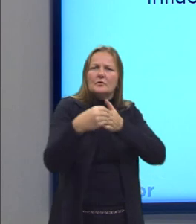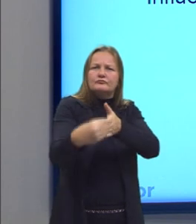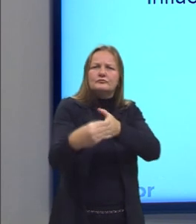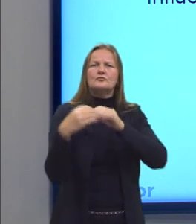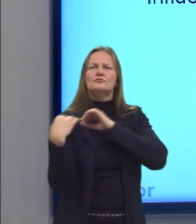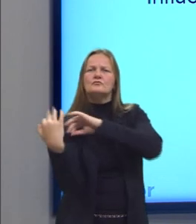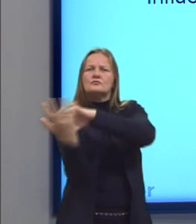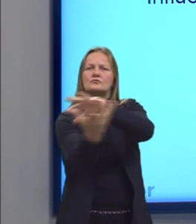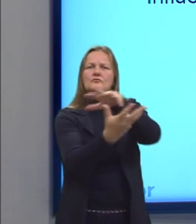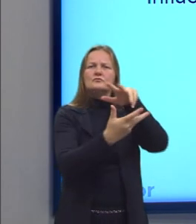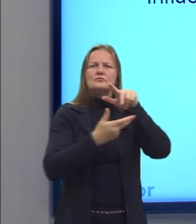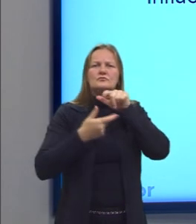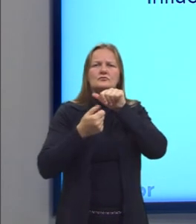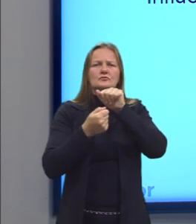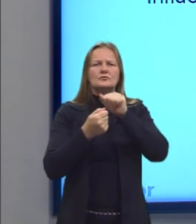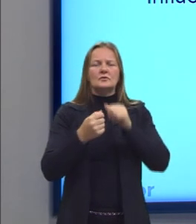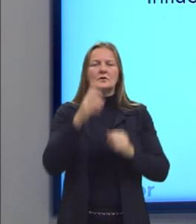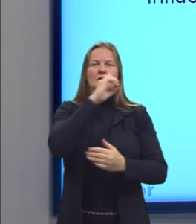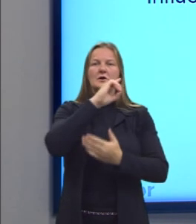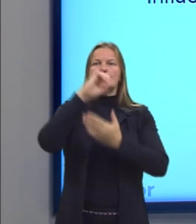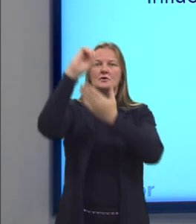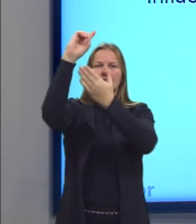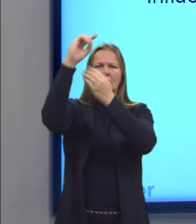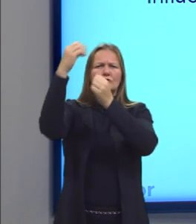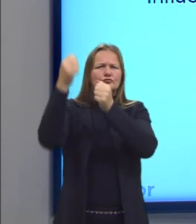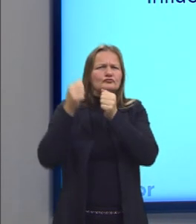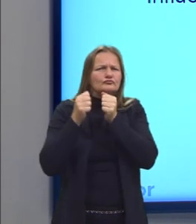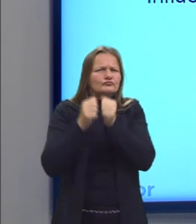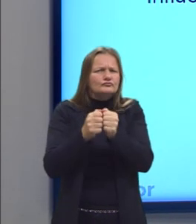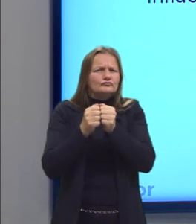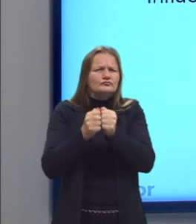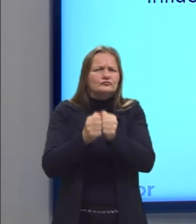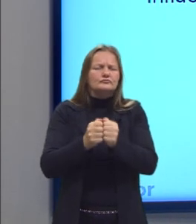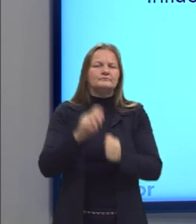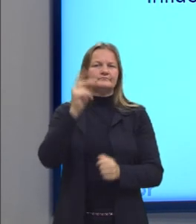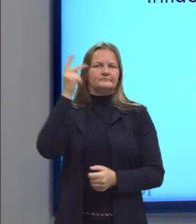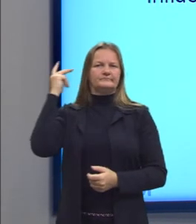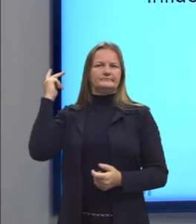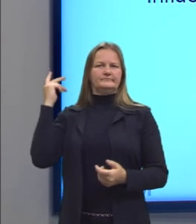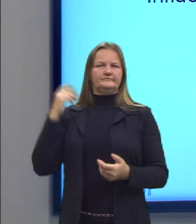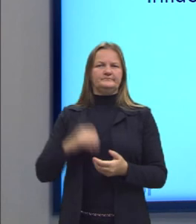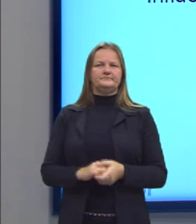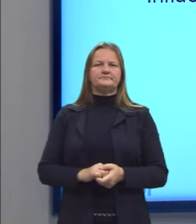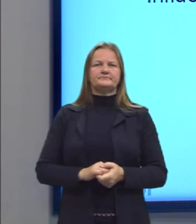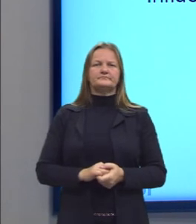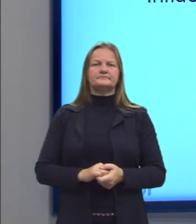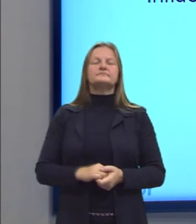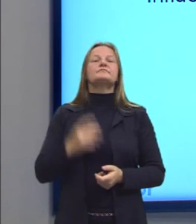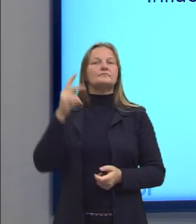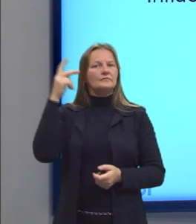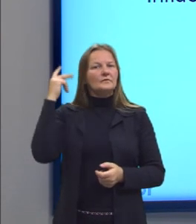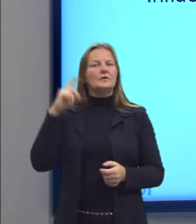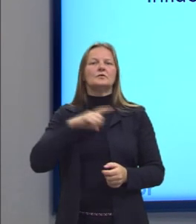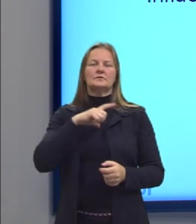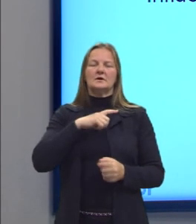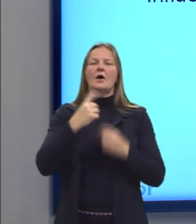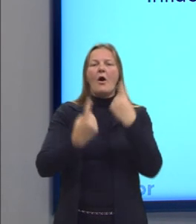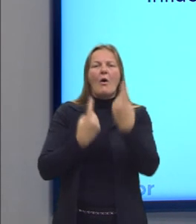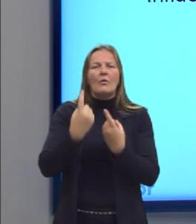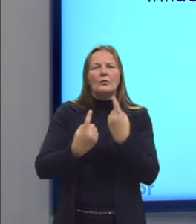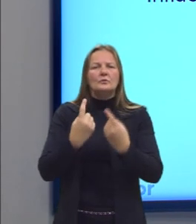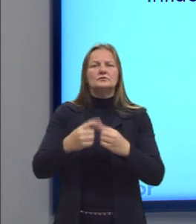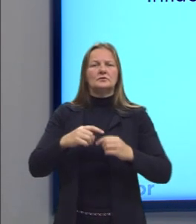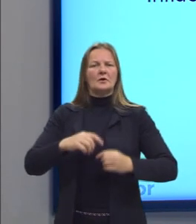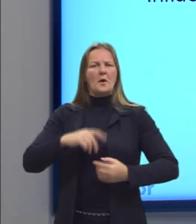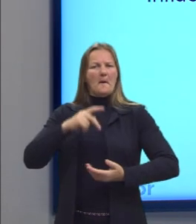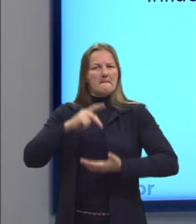todo o universo é como se fosse um Deus que eu entrasse universo o estoicismo trás muito isso e os históricos trazem alguns elementos